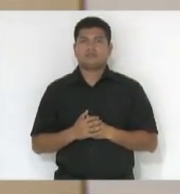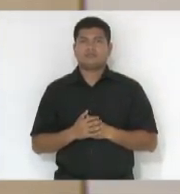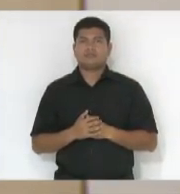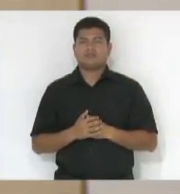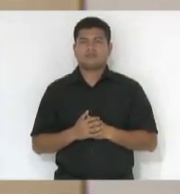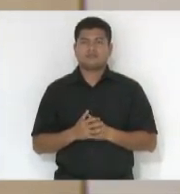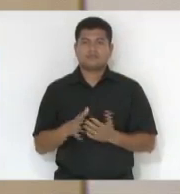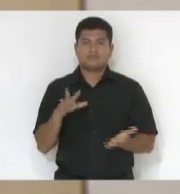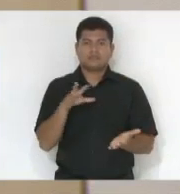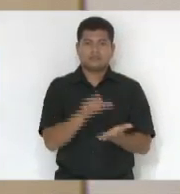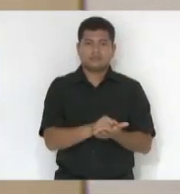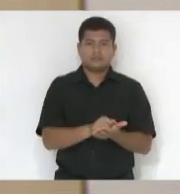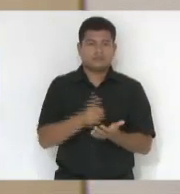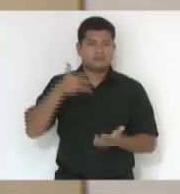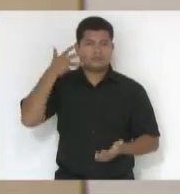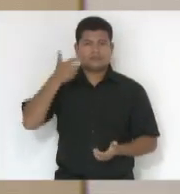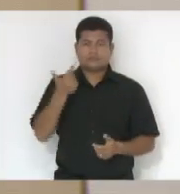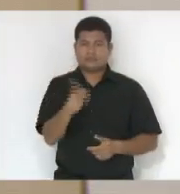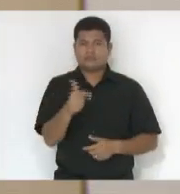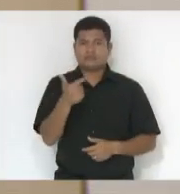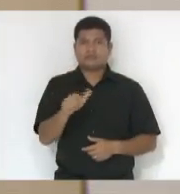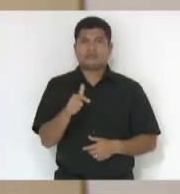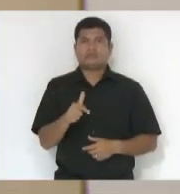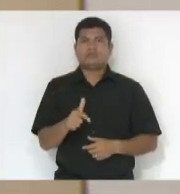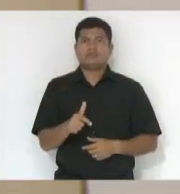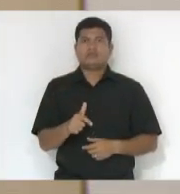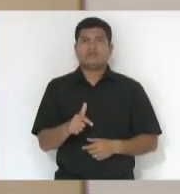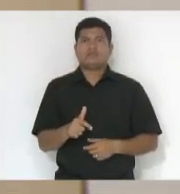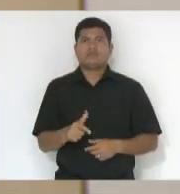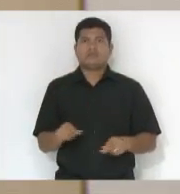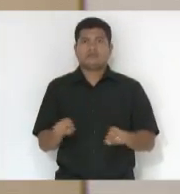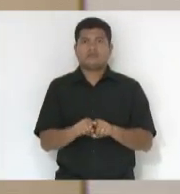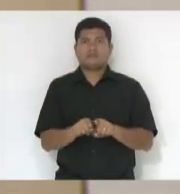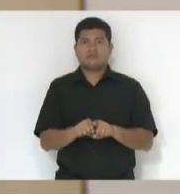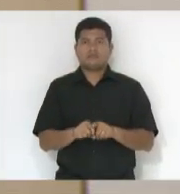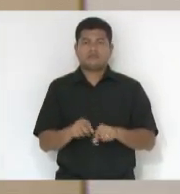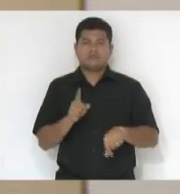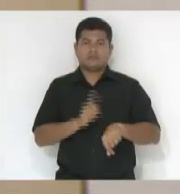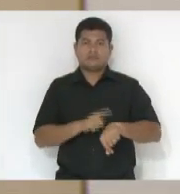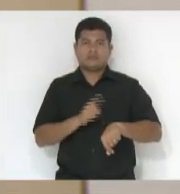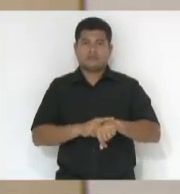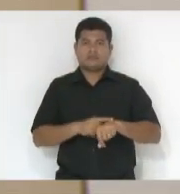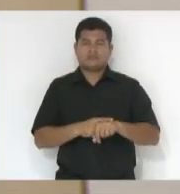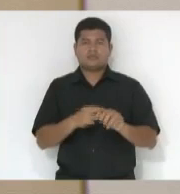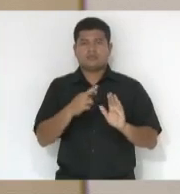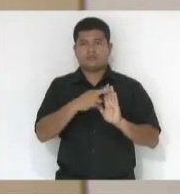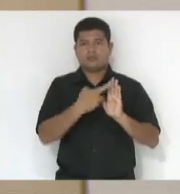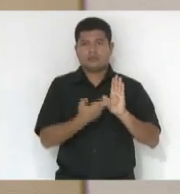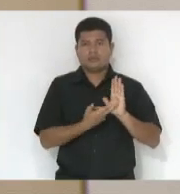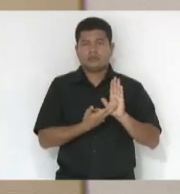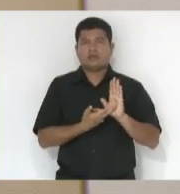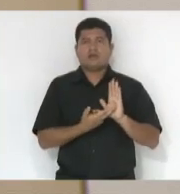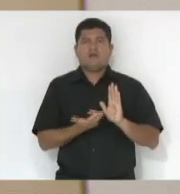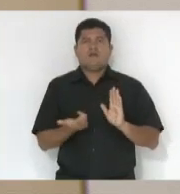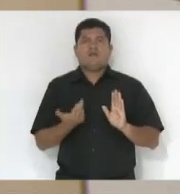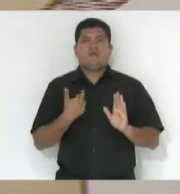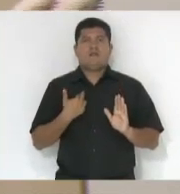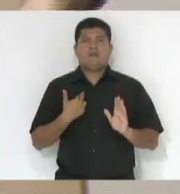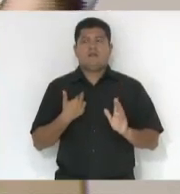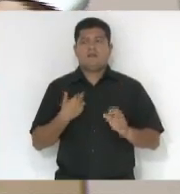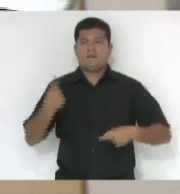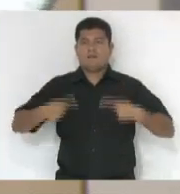Não havendo mais oradores inscritos, não havendo mais tempo regimental, nada mais havendo